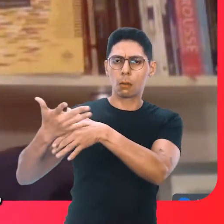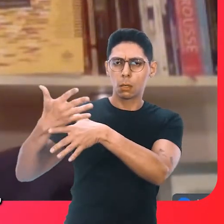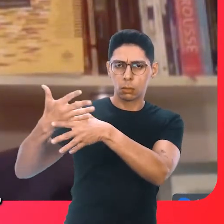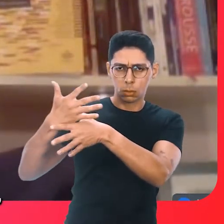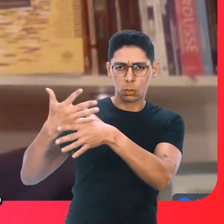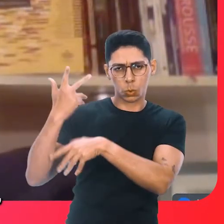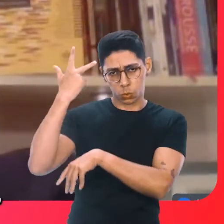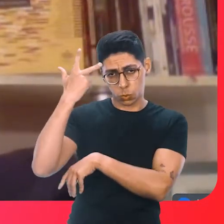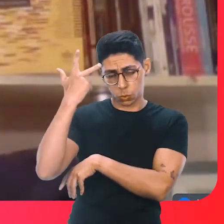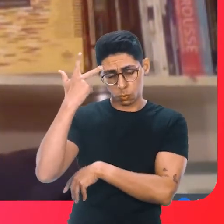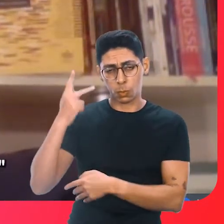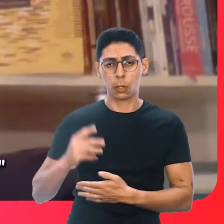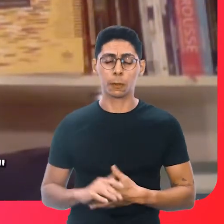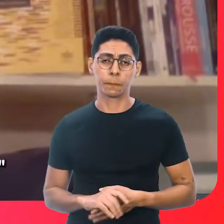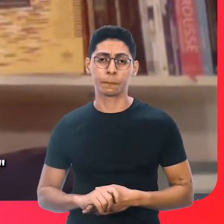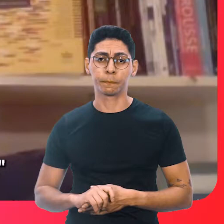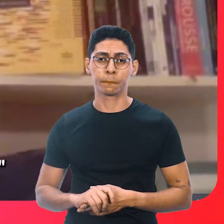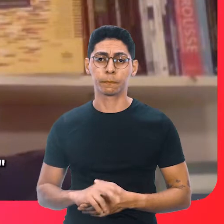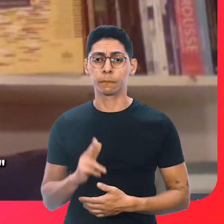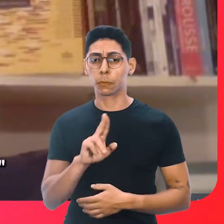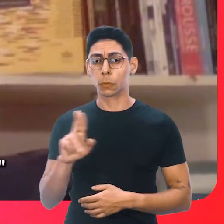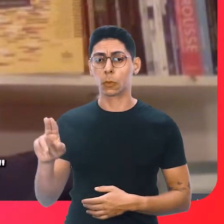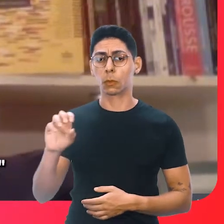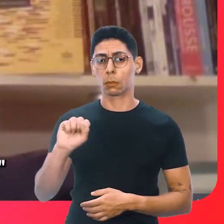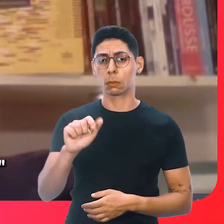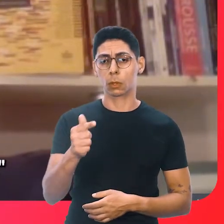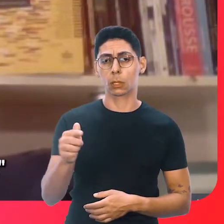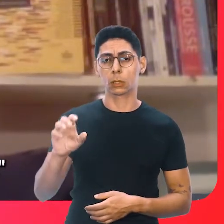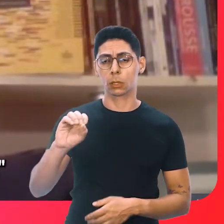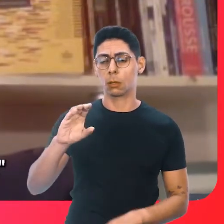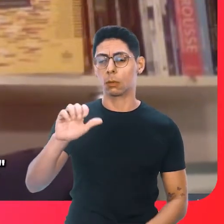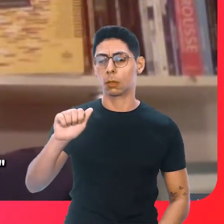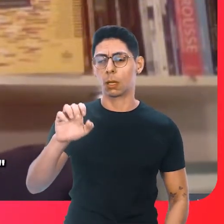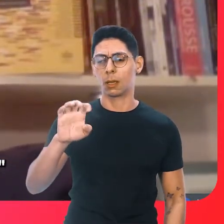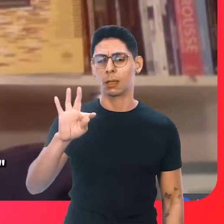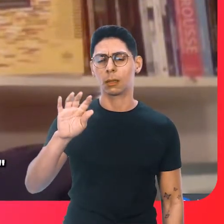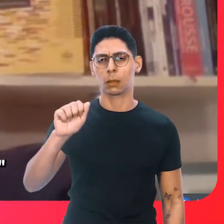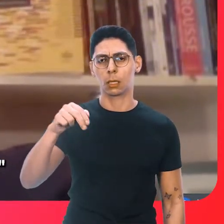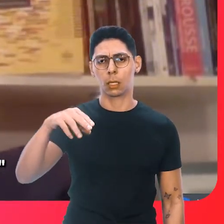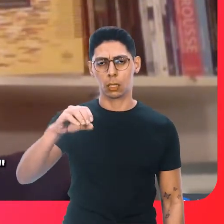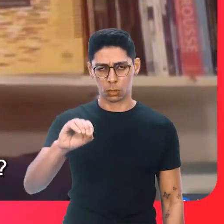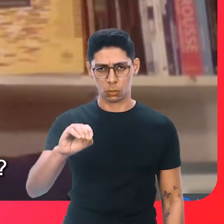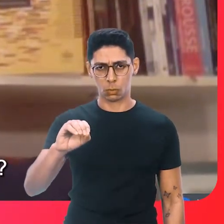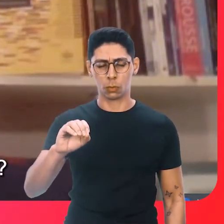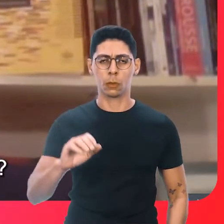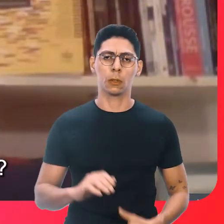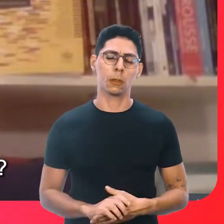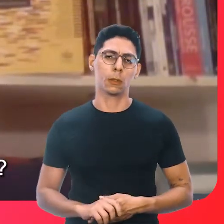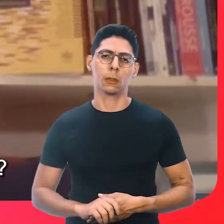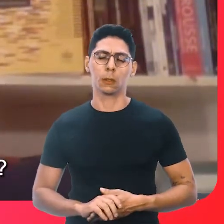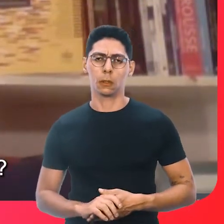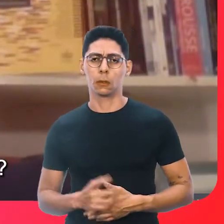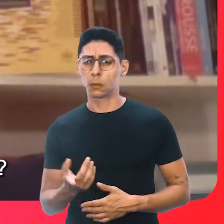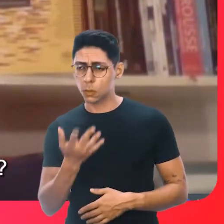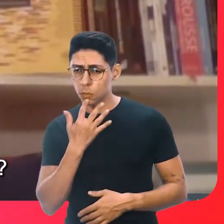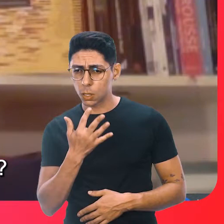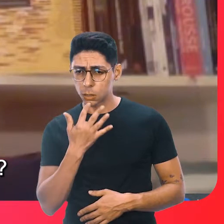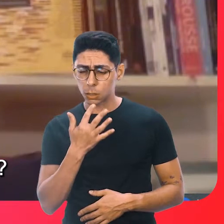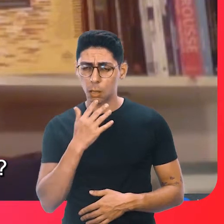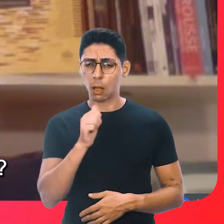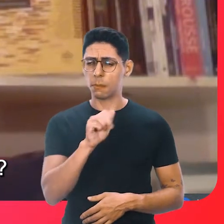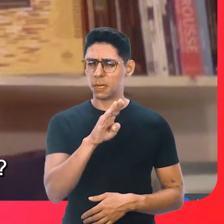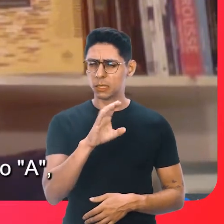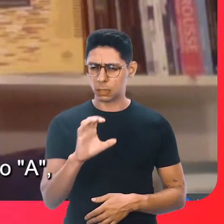região metropolitana de São Paulo, que é São Caetano do Sul, que é o C do ABC. Você já ouviu falar do ABC paulista,